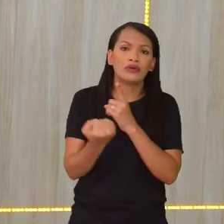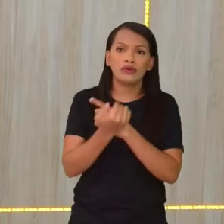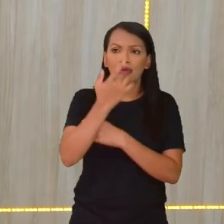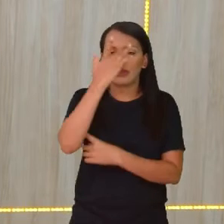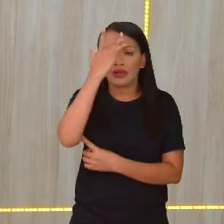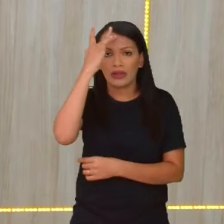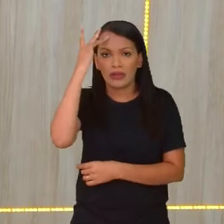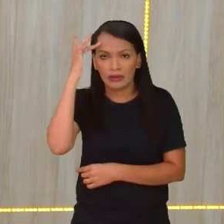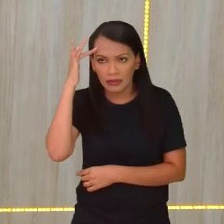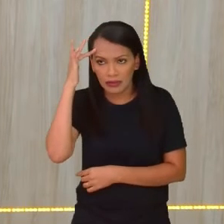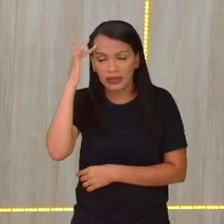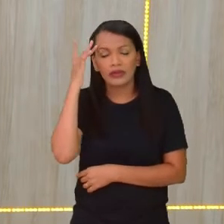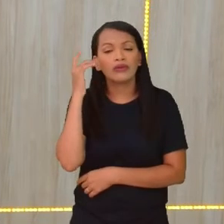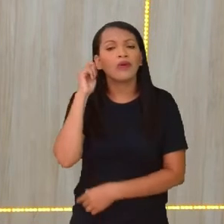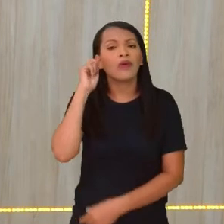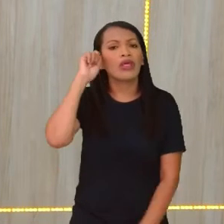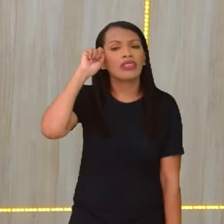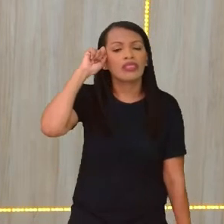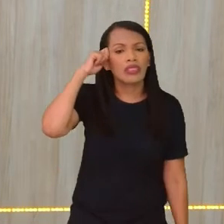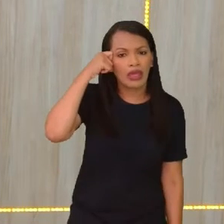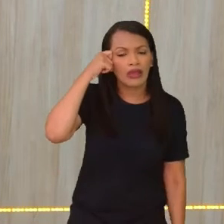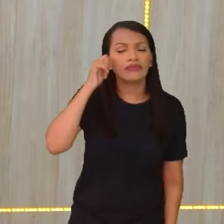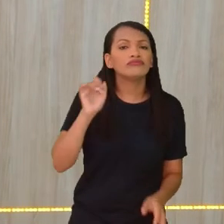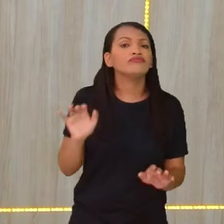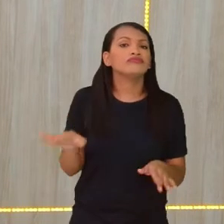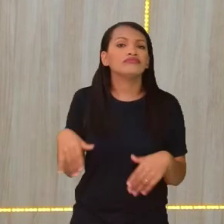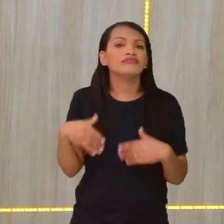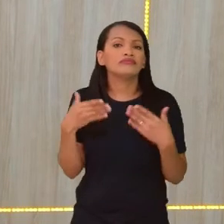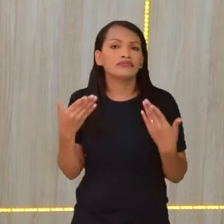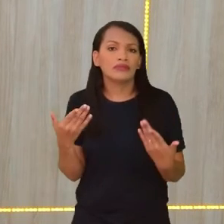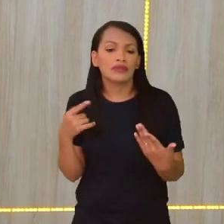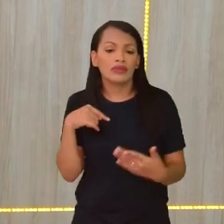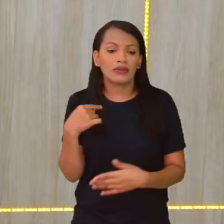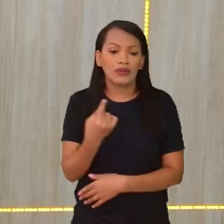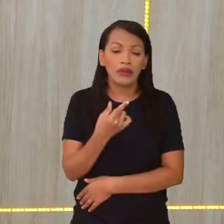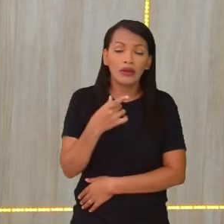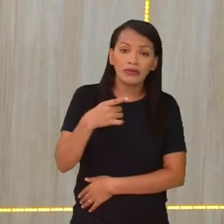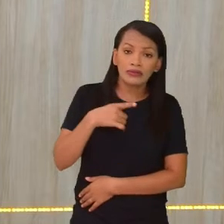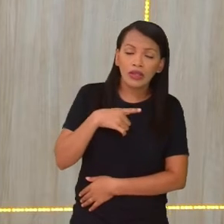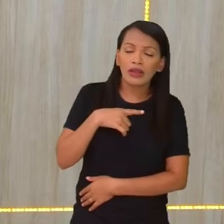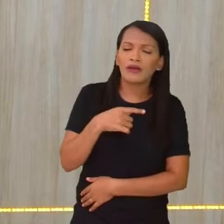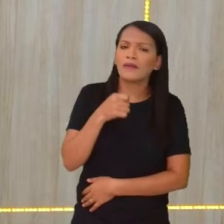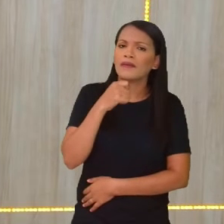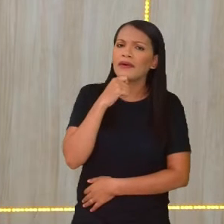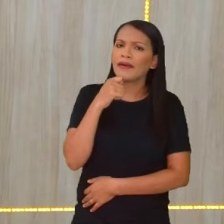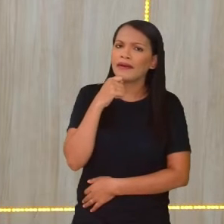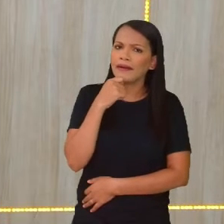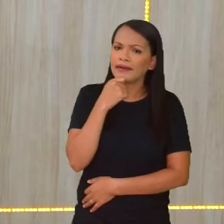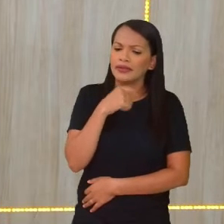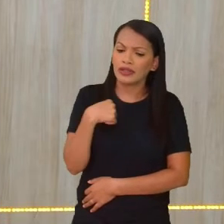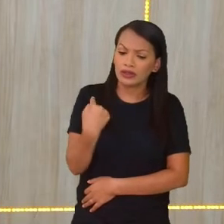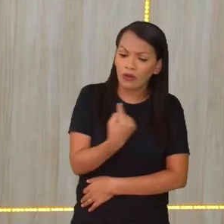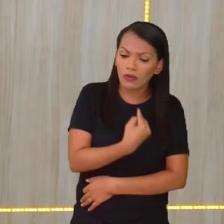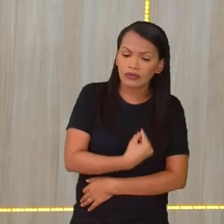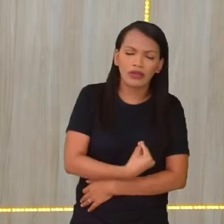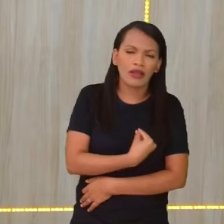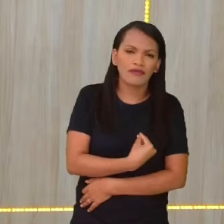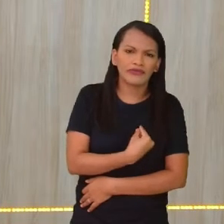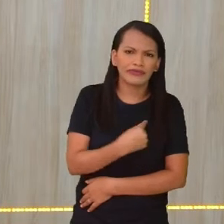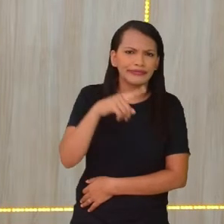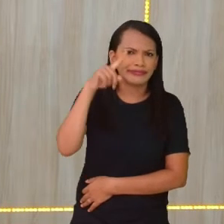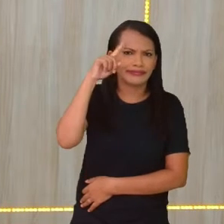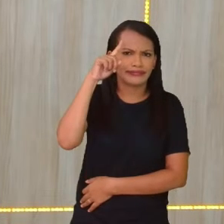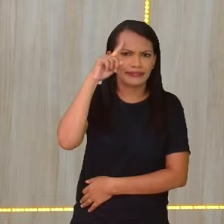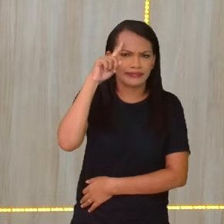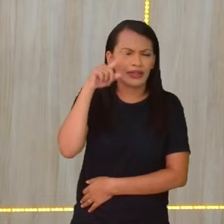pessoas negras, né? Então, a gente tem isso ainda no nosso dia a dia. E de um tempo para